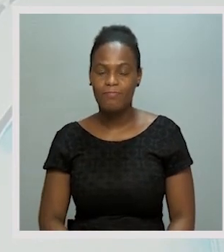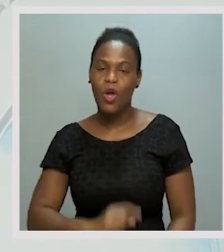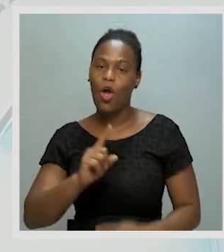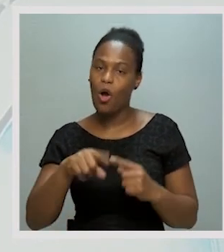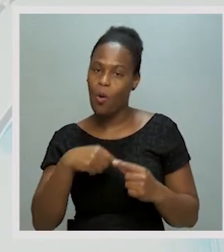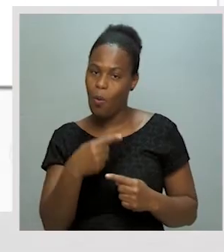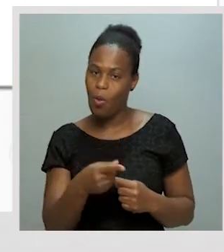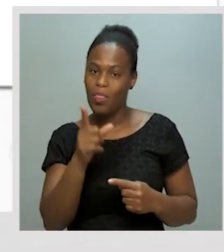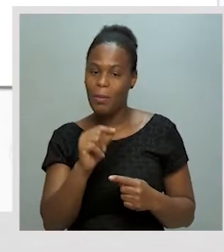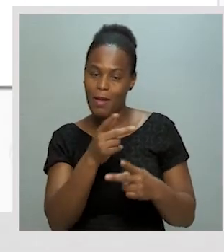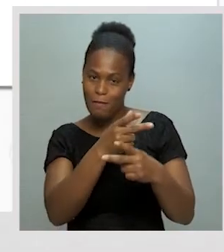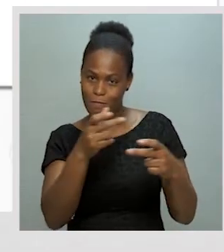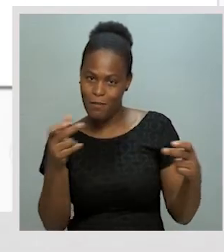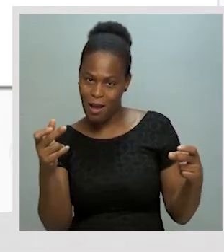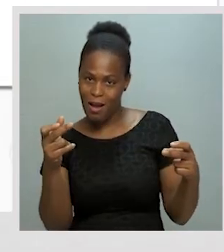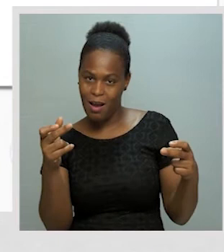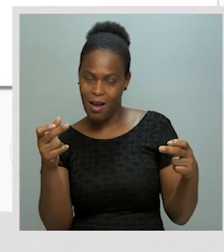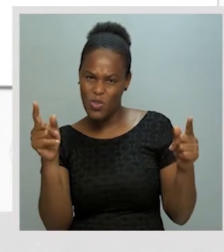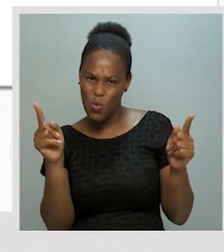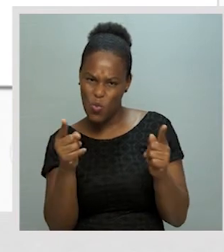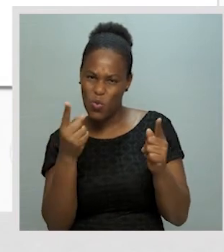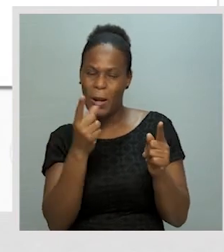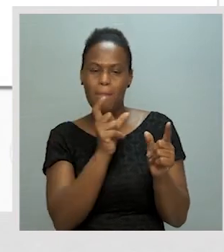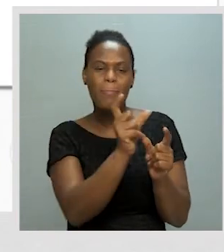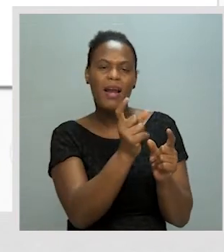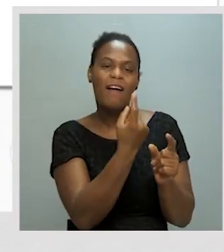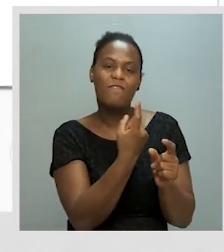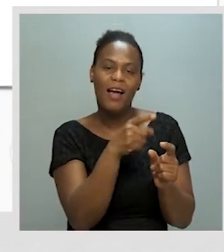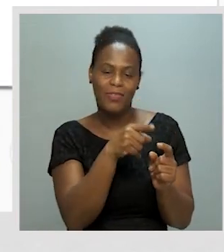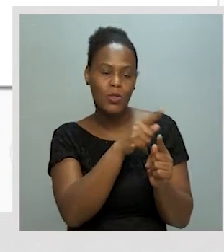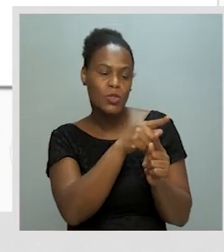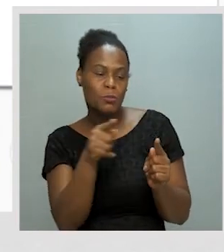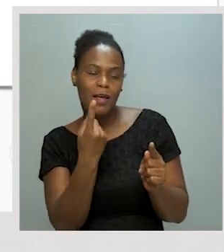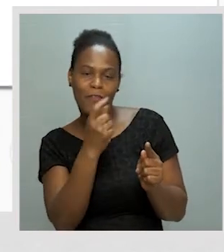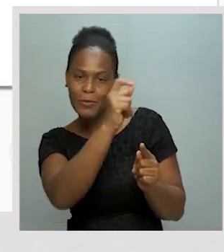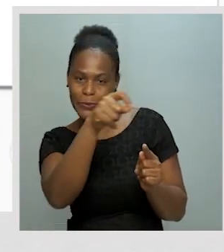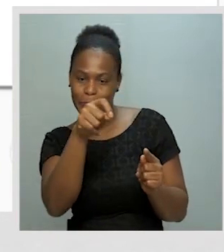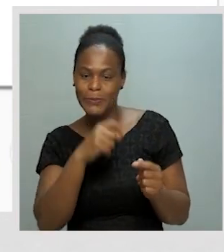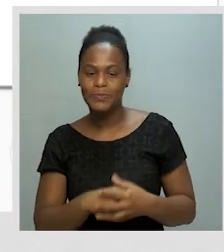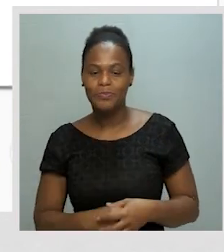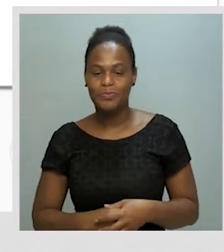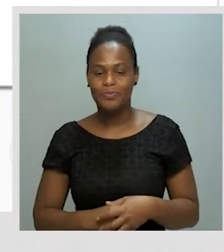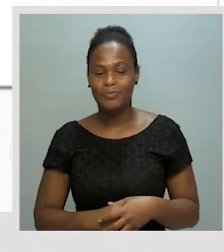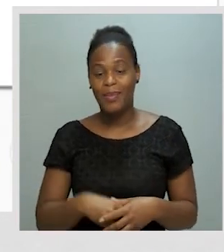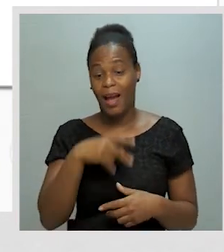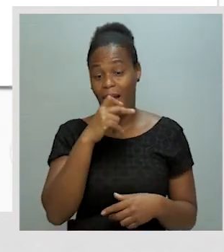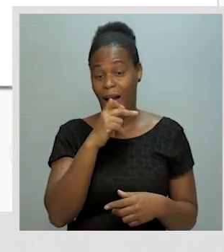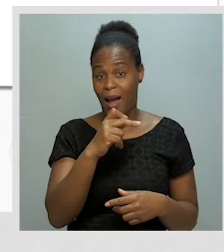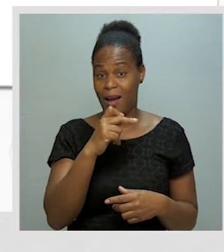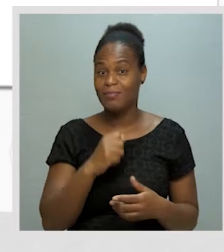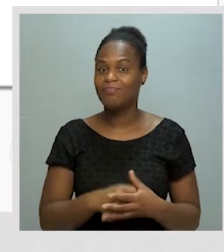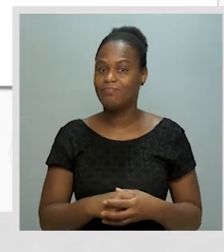Quarto. A estes provérbios falta uma palavra. Completa os espaços. A linha